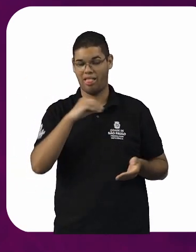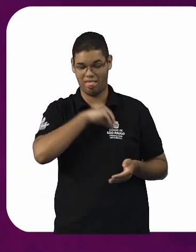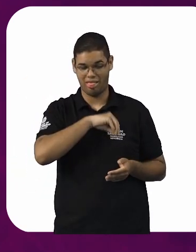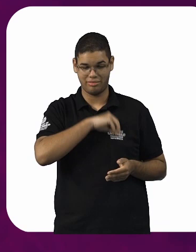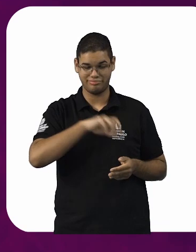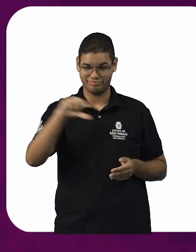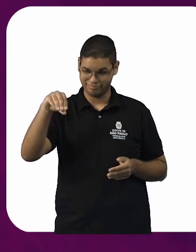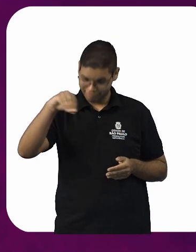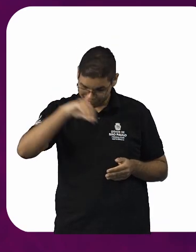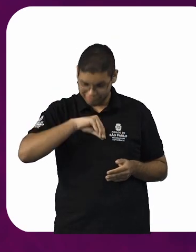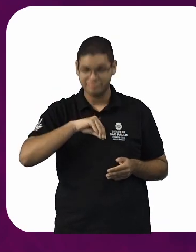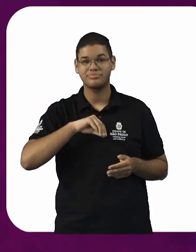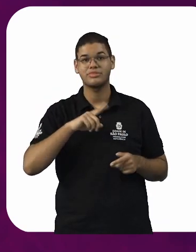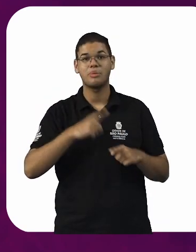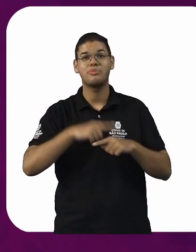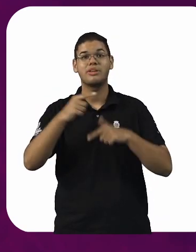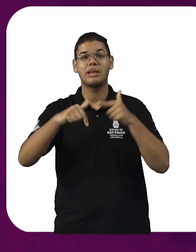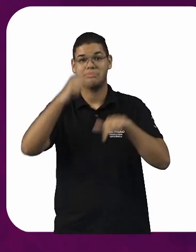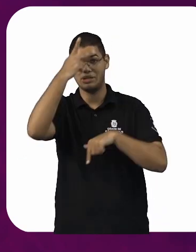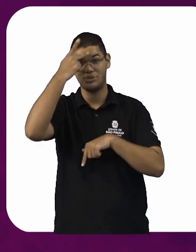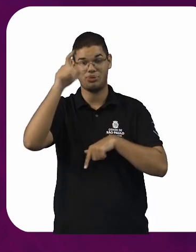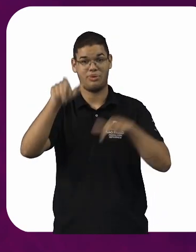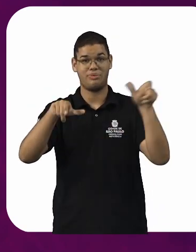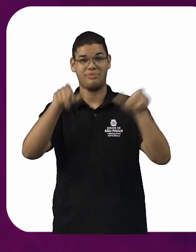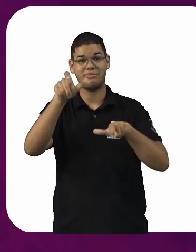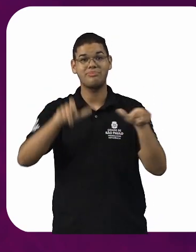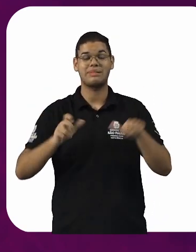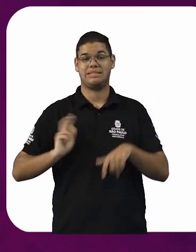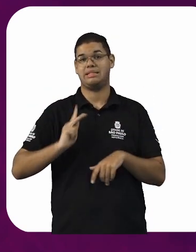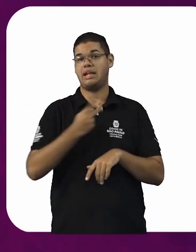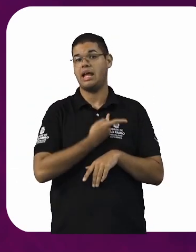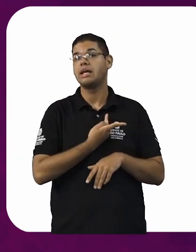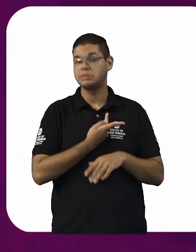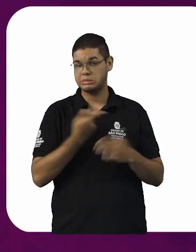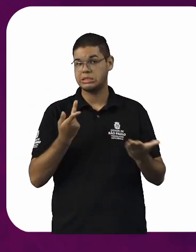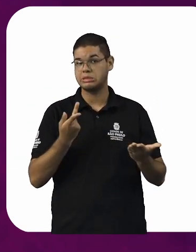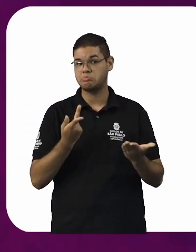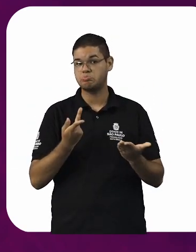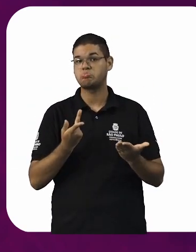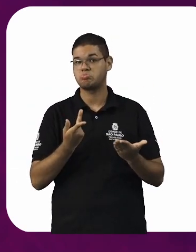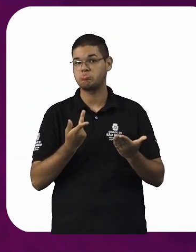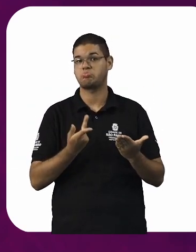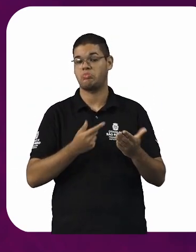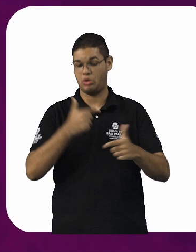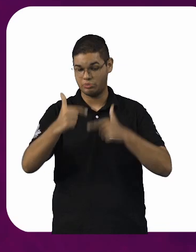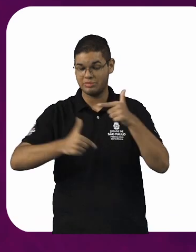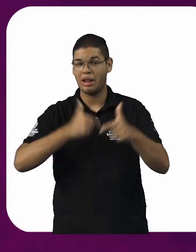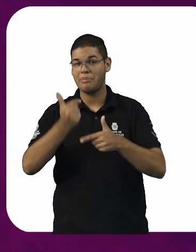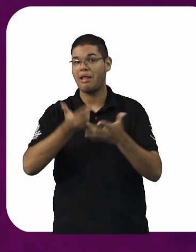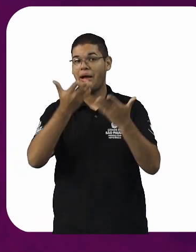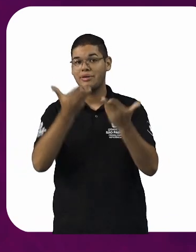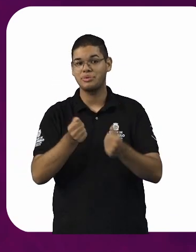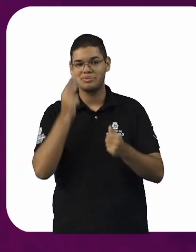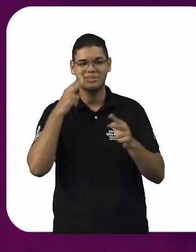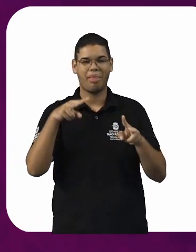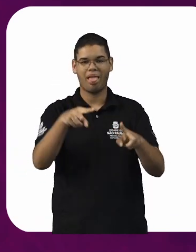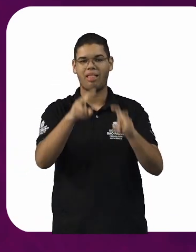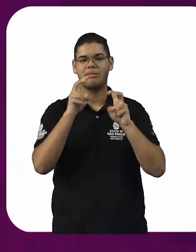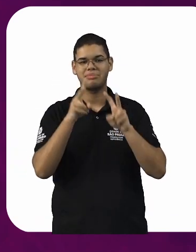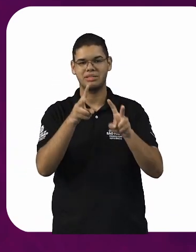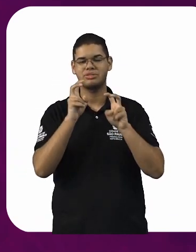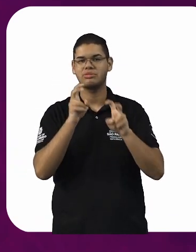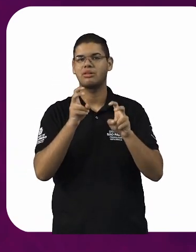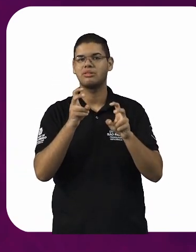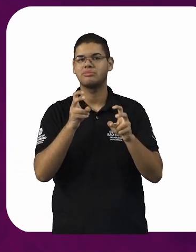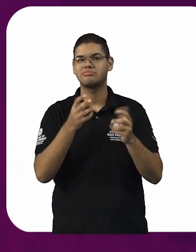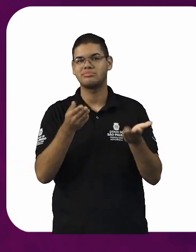trabalho precarizado, que nas pessoas trans o mercado aceitou, né? Porque você não vê a pessoa, então o